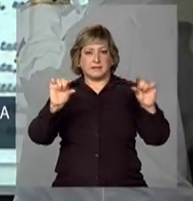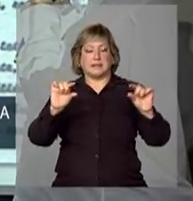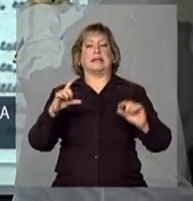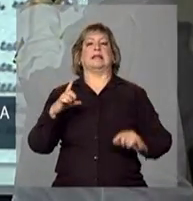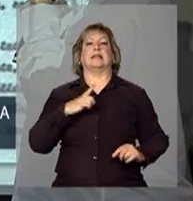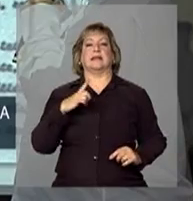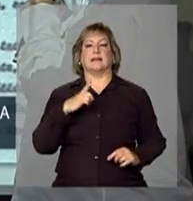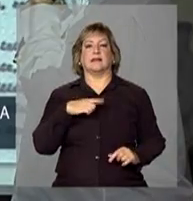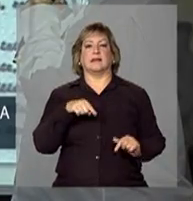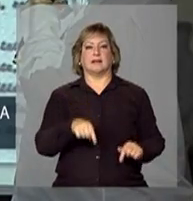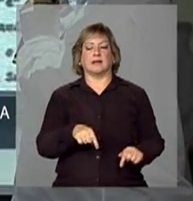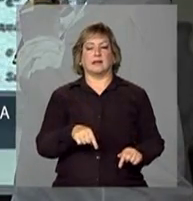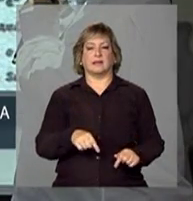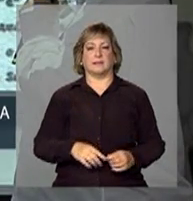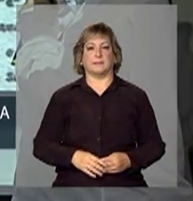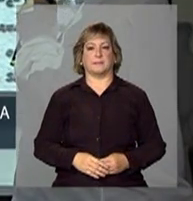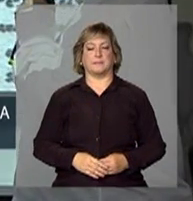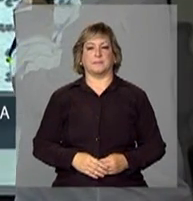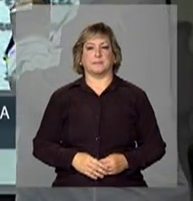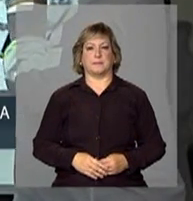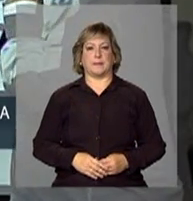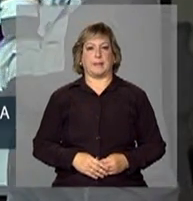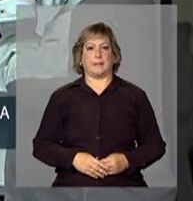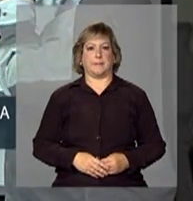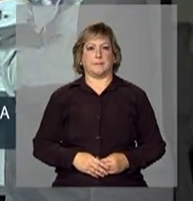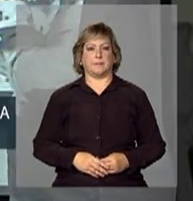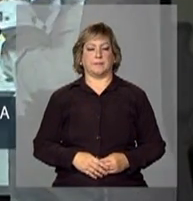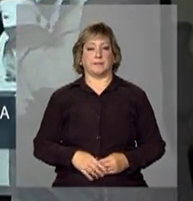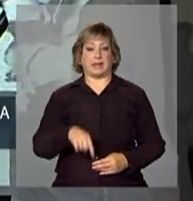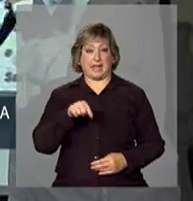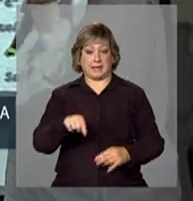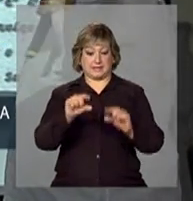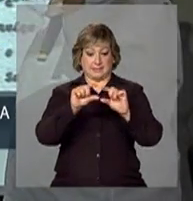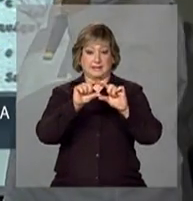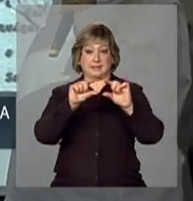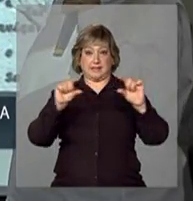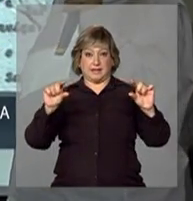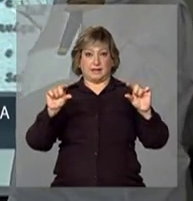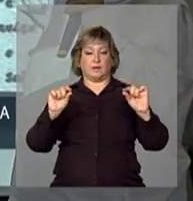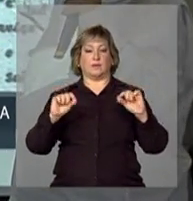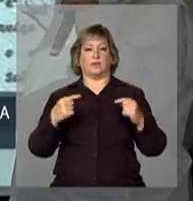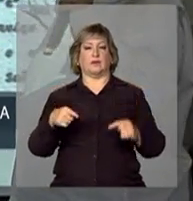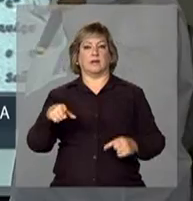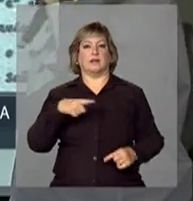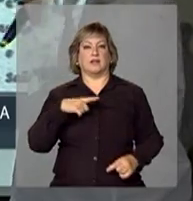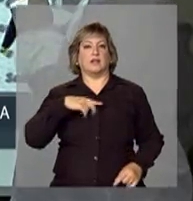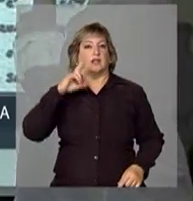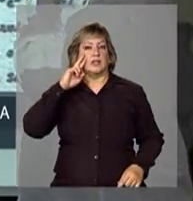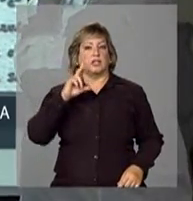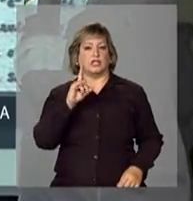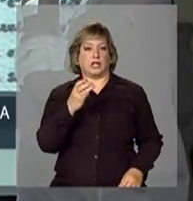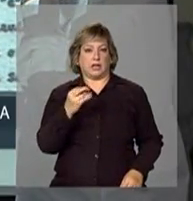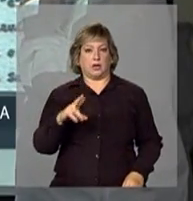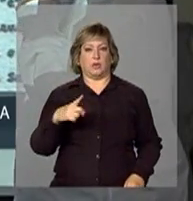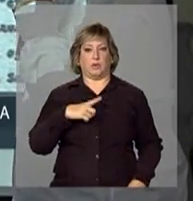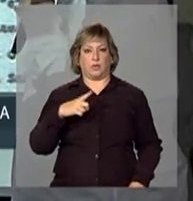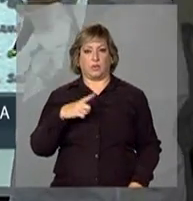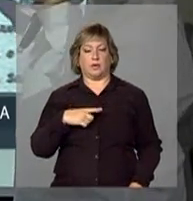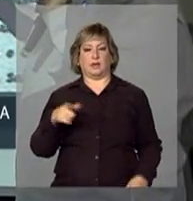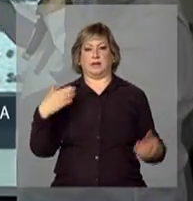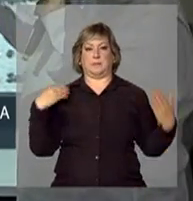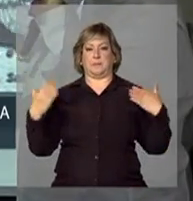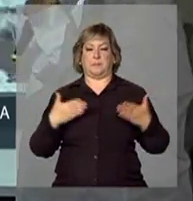aqui. Próxima imagem, Wilk. Nesse trecho, então, o diretor do CNMAR explica o seguinte ao ministro da Marinha.